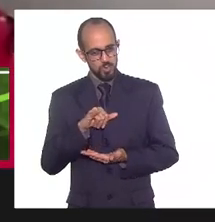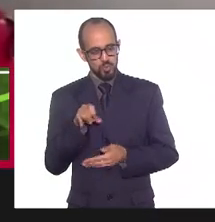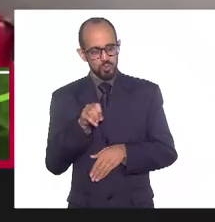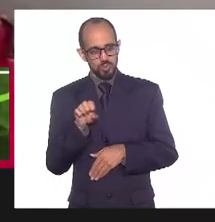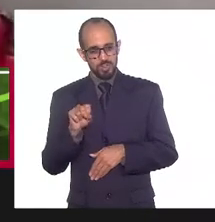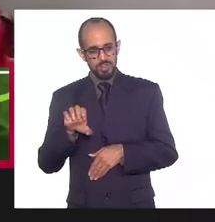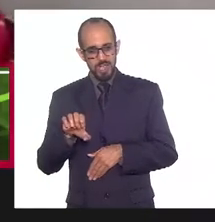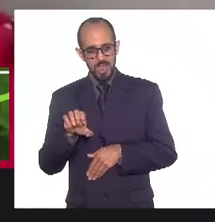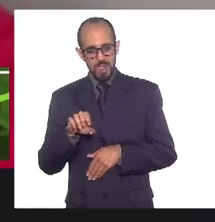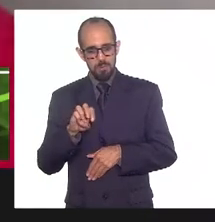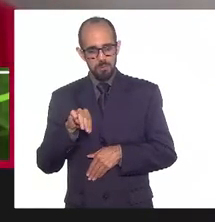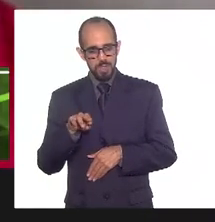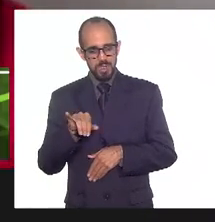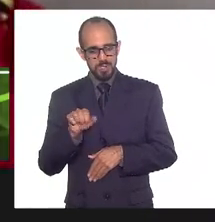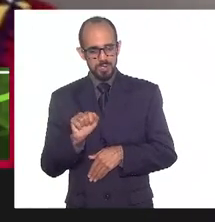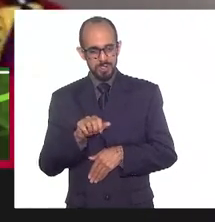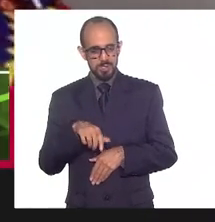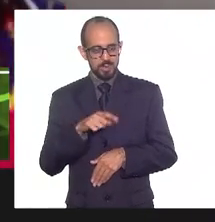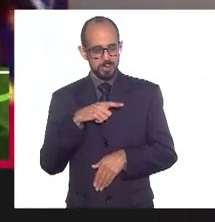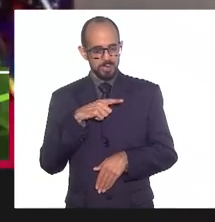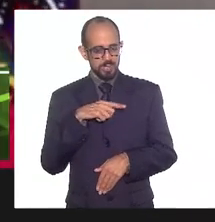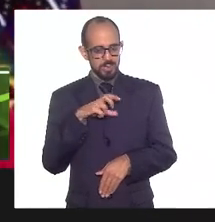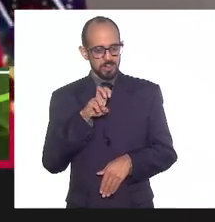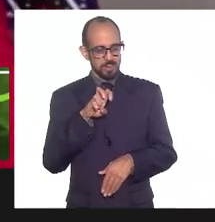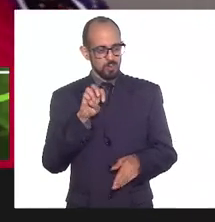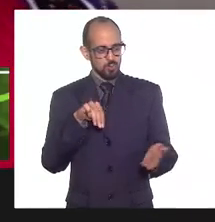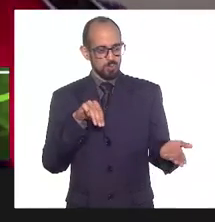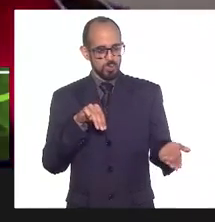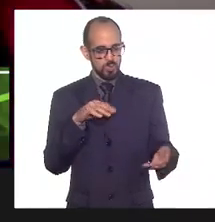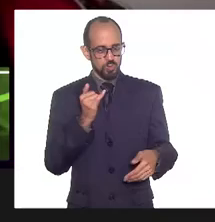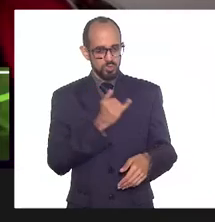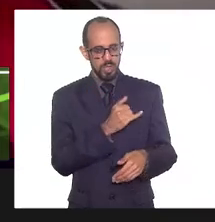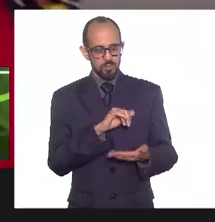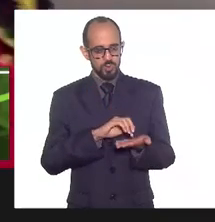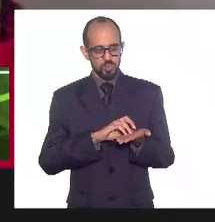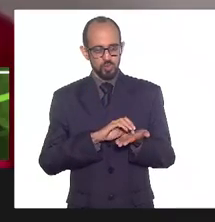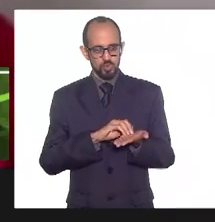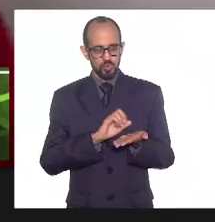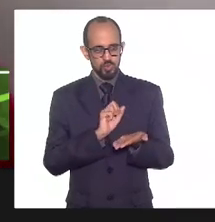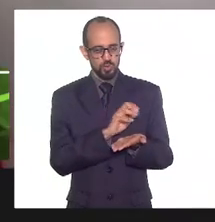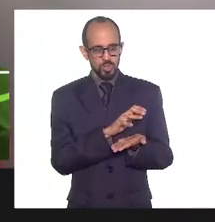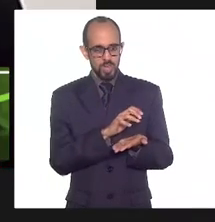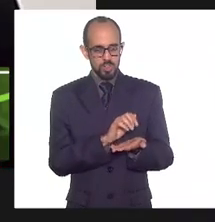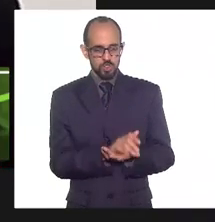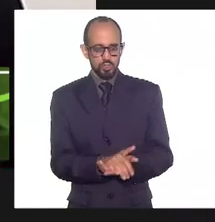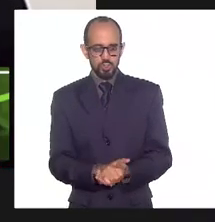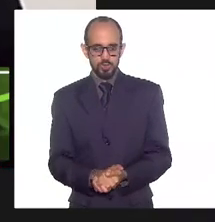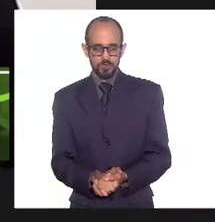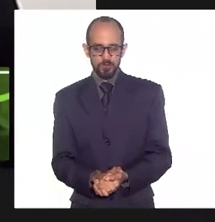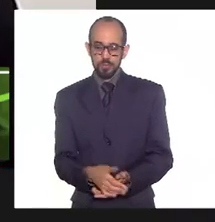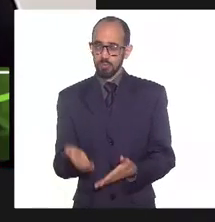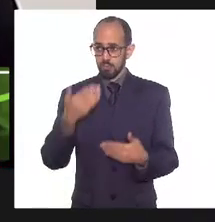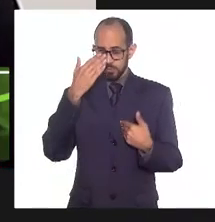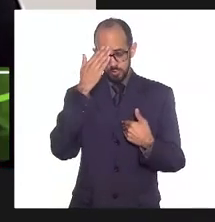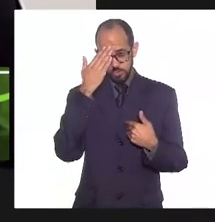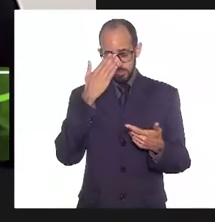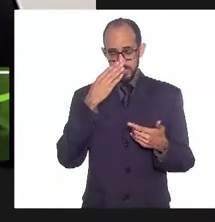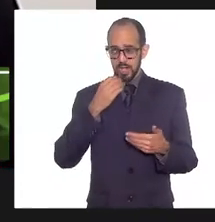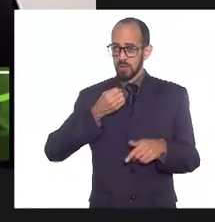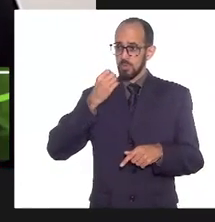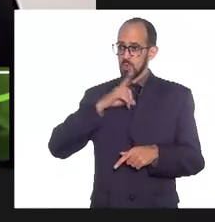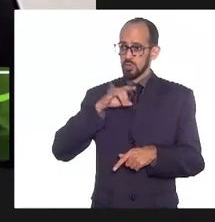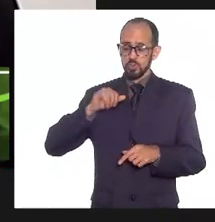palavra é sua você tem cinco minutos aviso no chat muito obrigado bom dia a todos